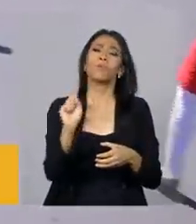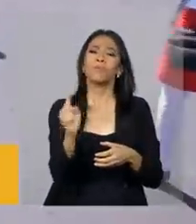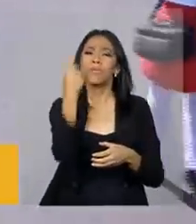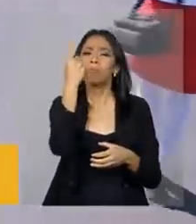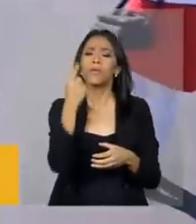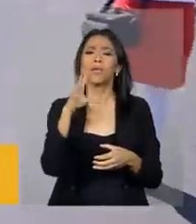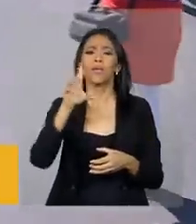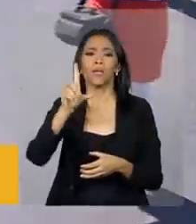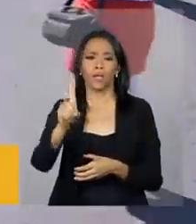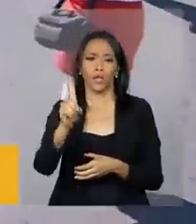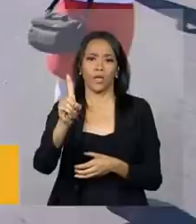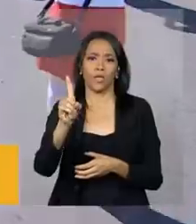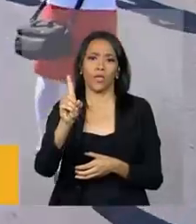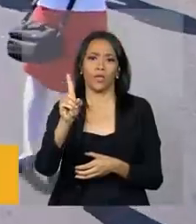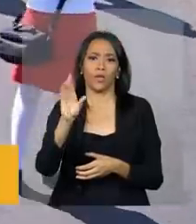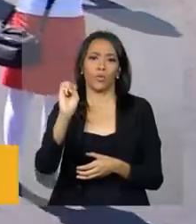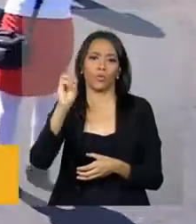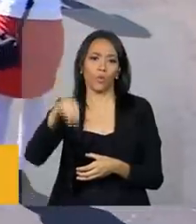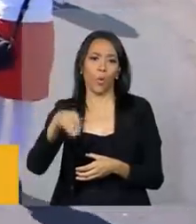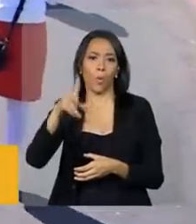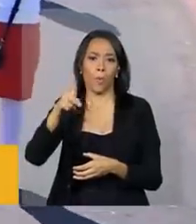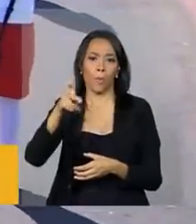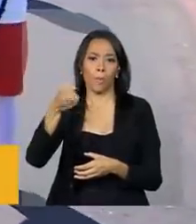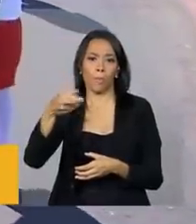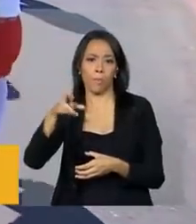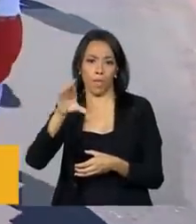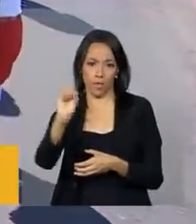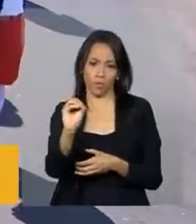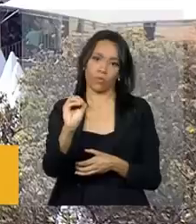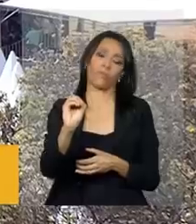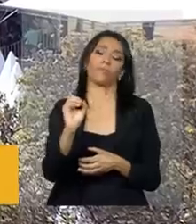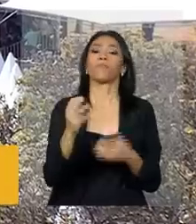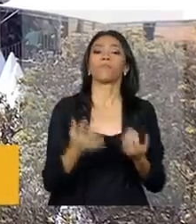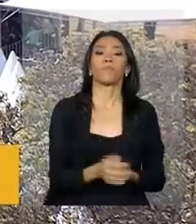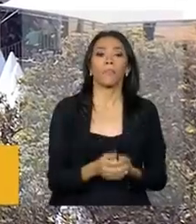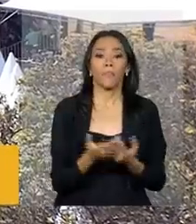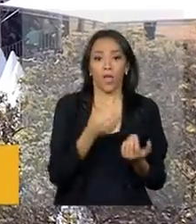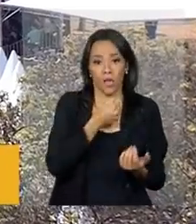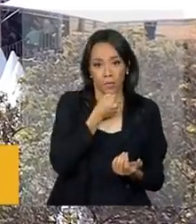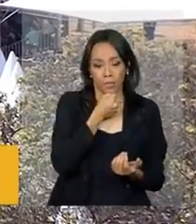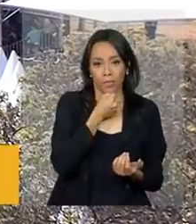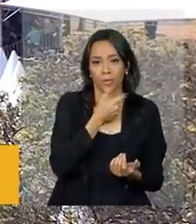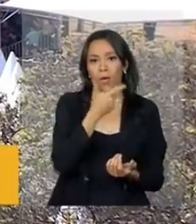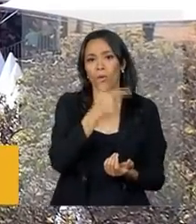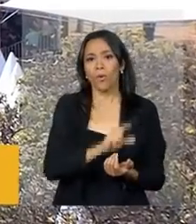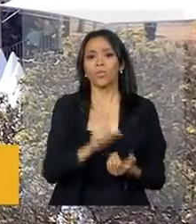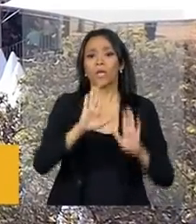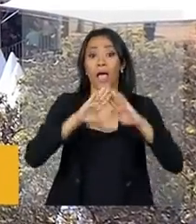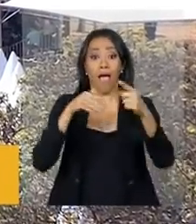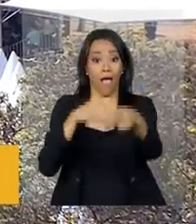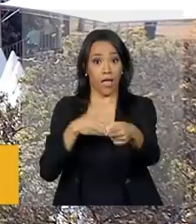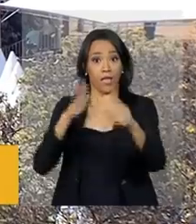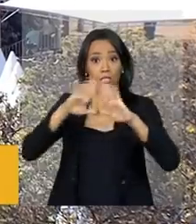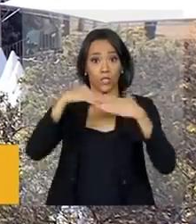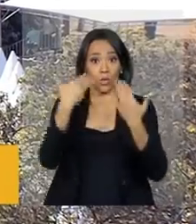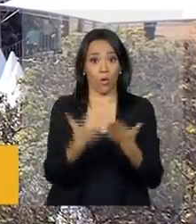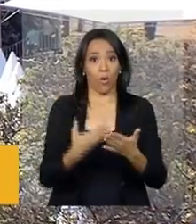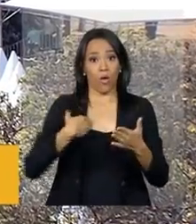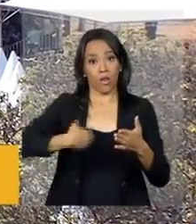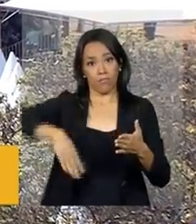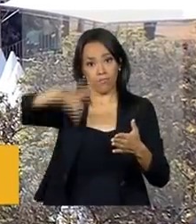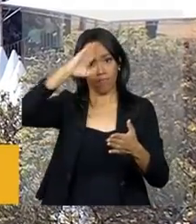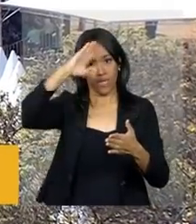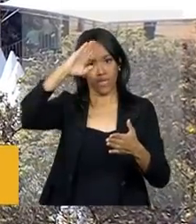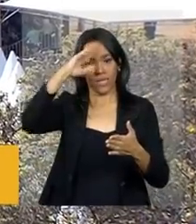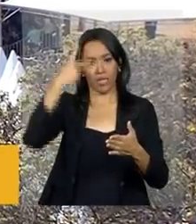Pedro logo após a independência. Agora o que nós temos aqui? Aí o Colégio Militar de Brasília, colégio